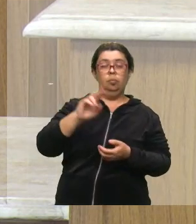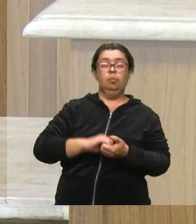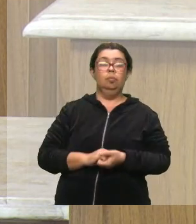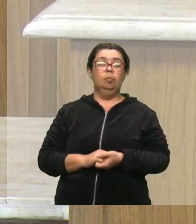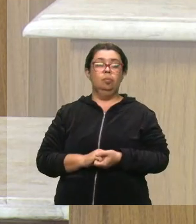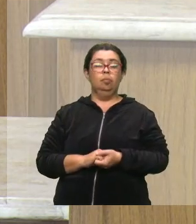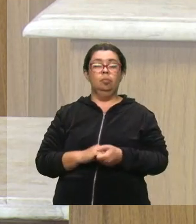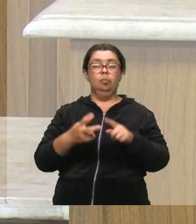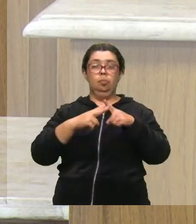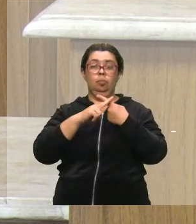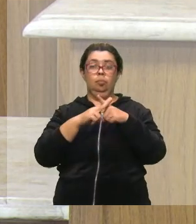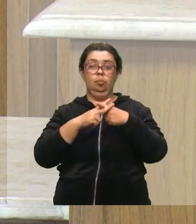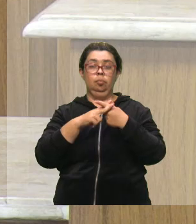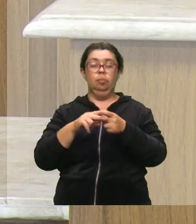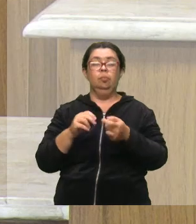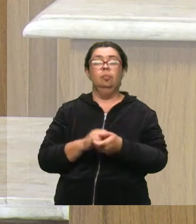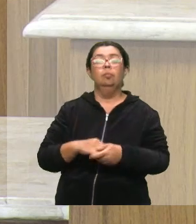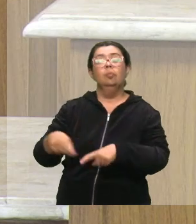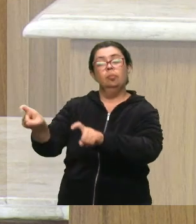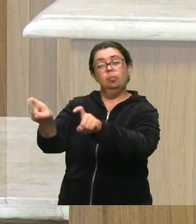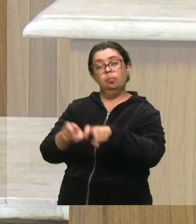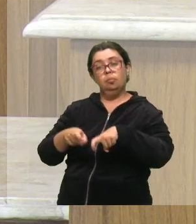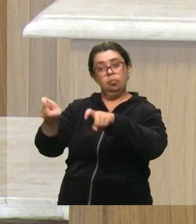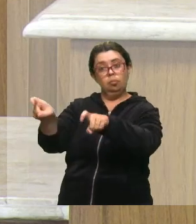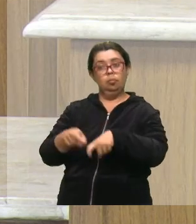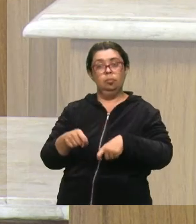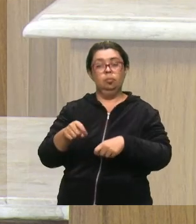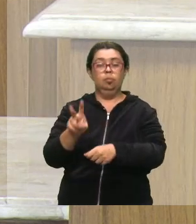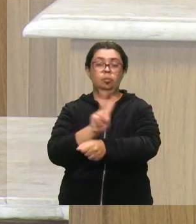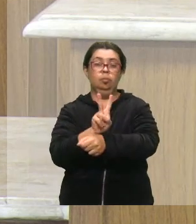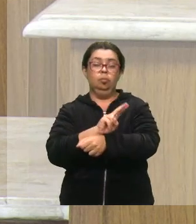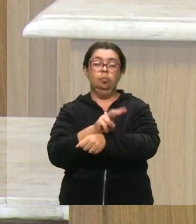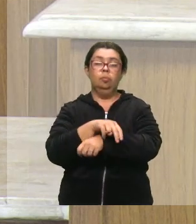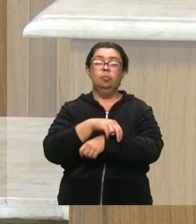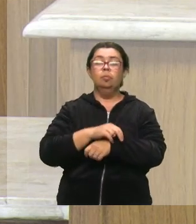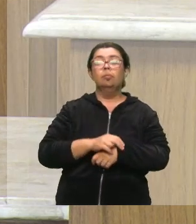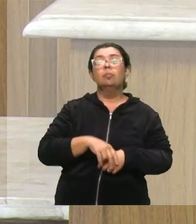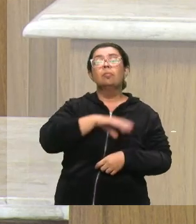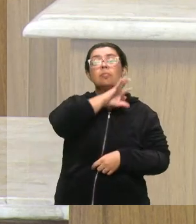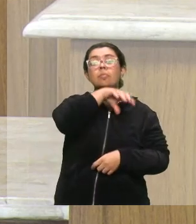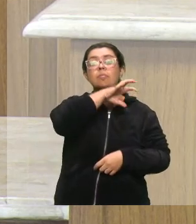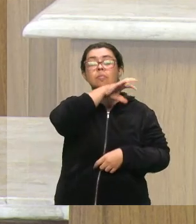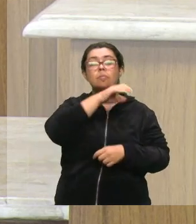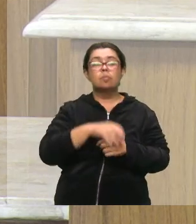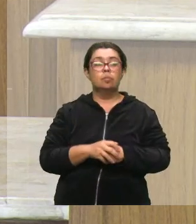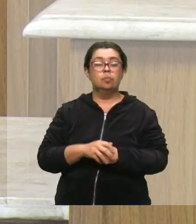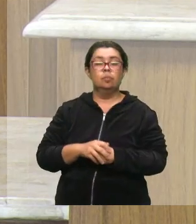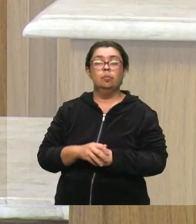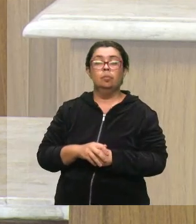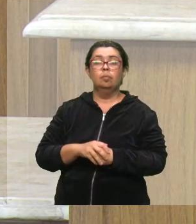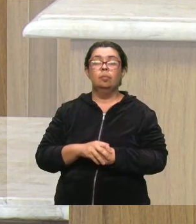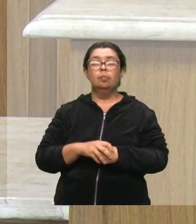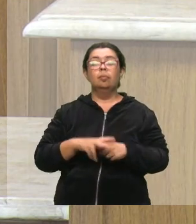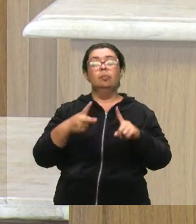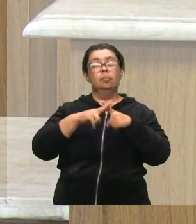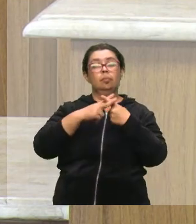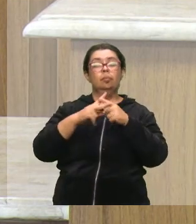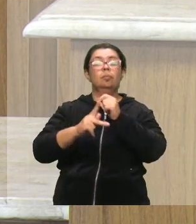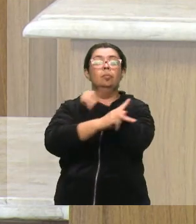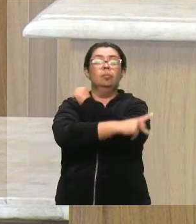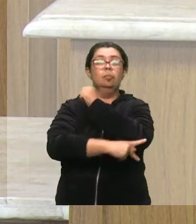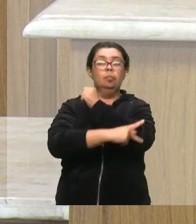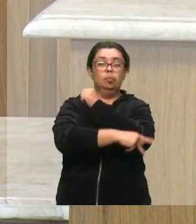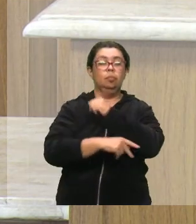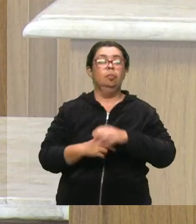R$ 16.417.671,64. Manutenção do Serviço Municipal de Agricultura, cuidado com cães e gatos, manutenção dos parques e praças municipais,